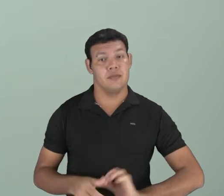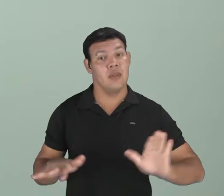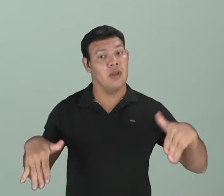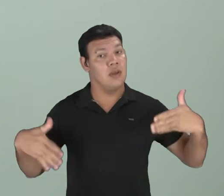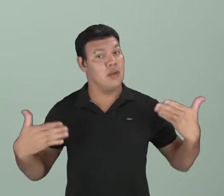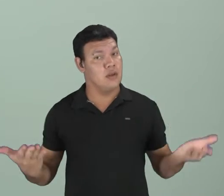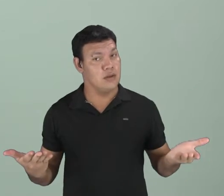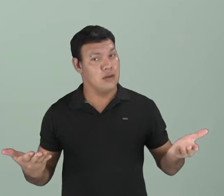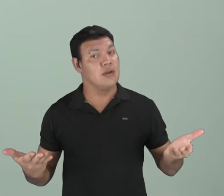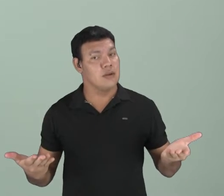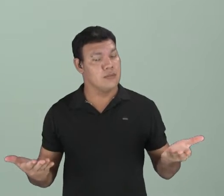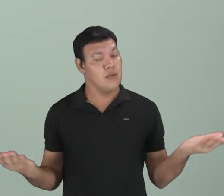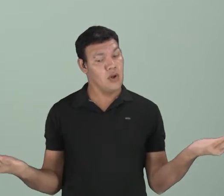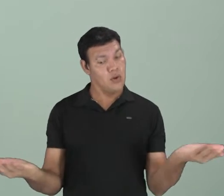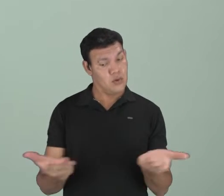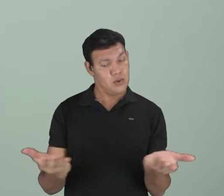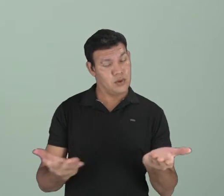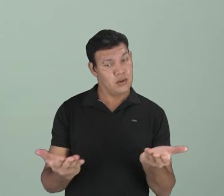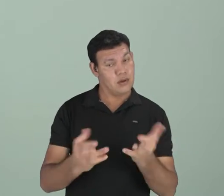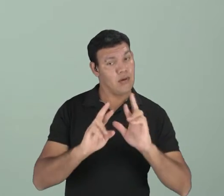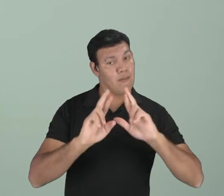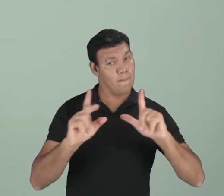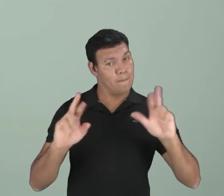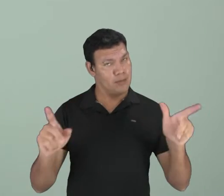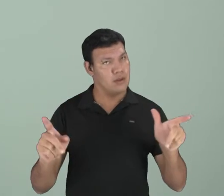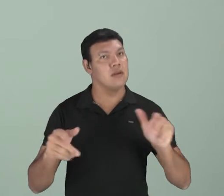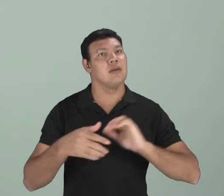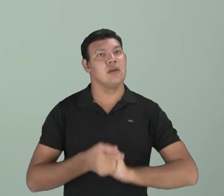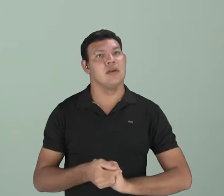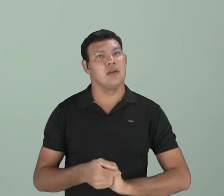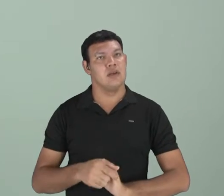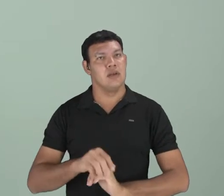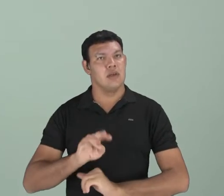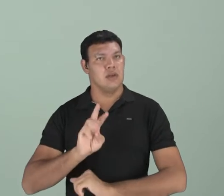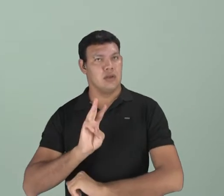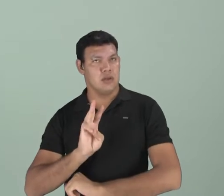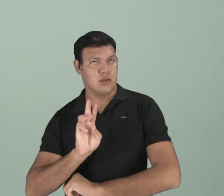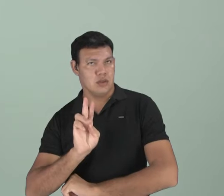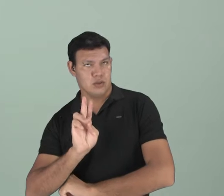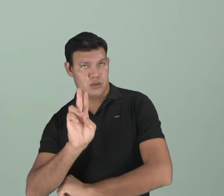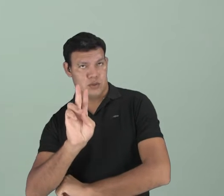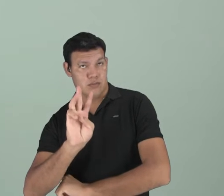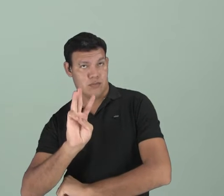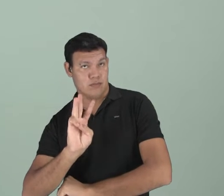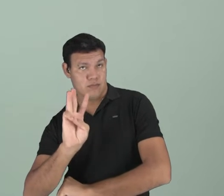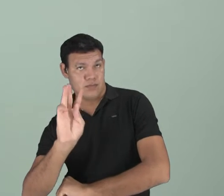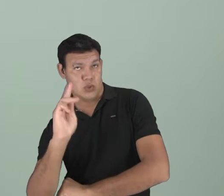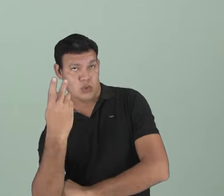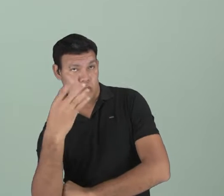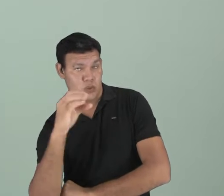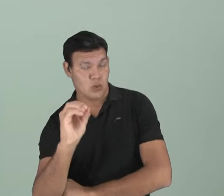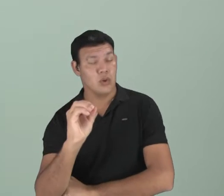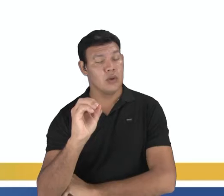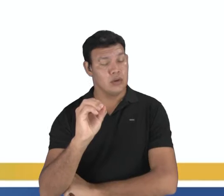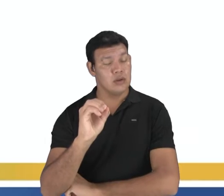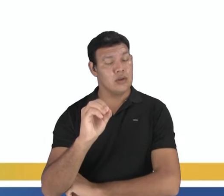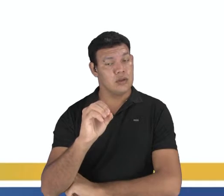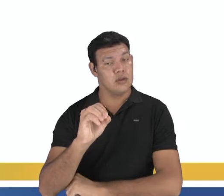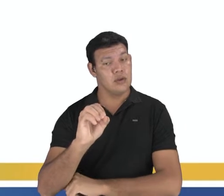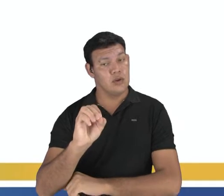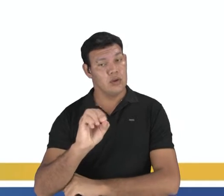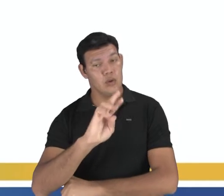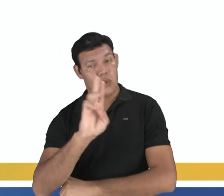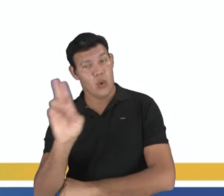é bom E aqui vamos falar um pouco sobre a diferença do RU e do rom como eu já havia falado para vocês a